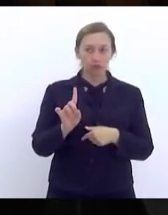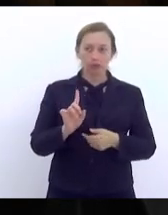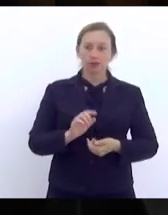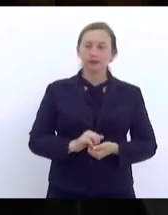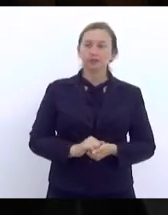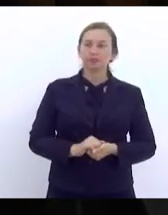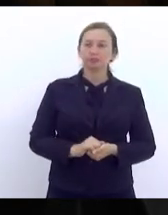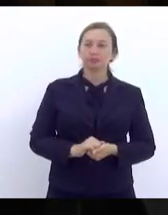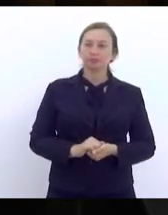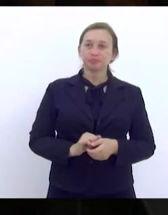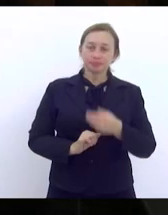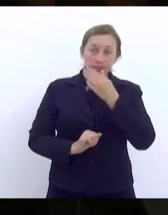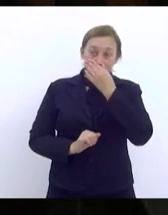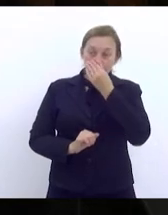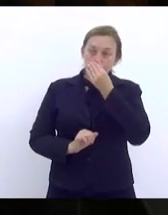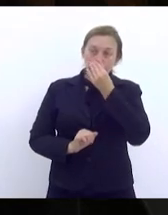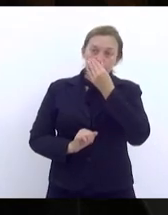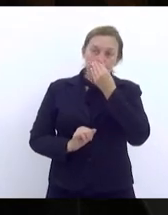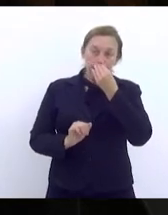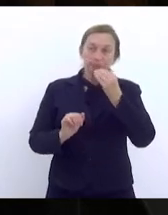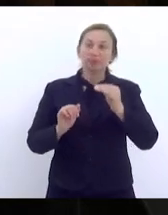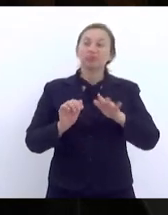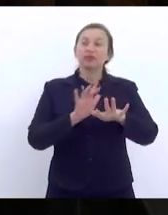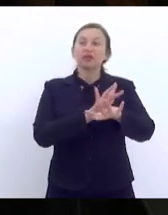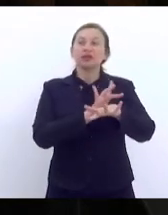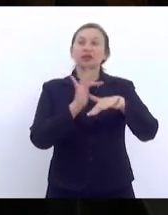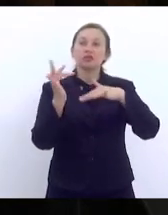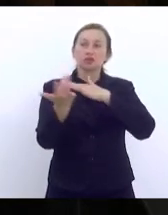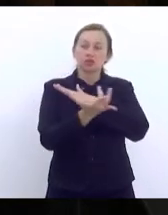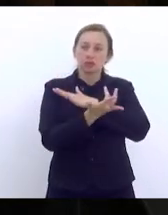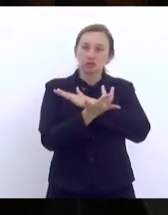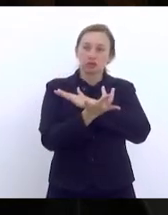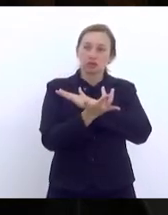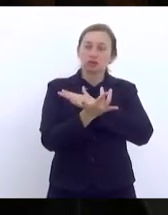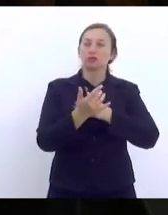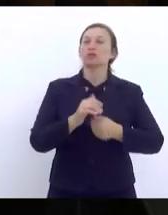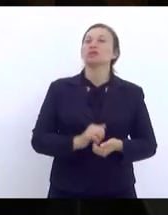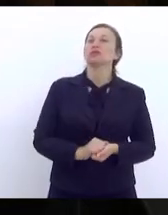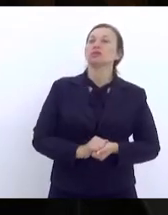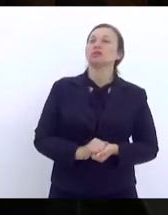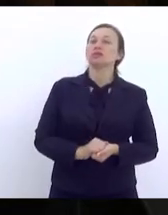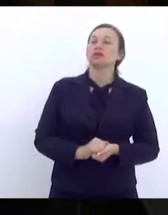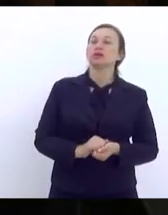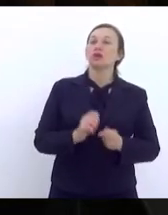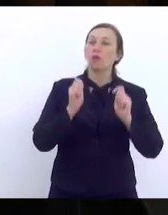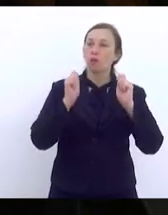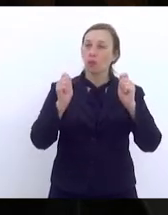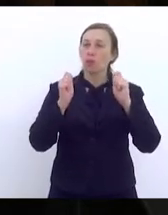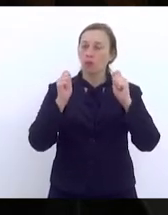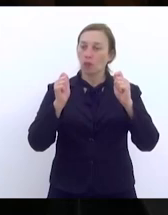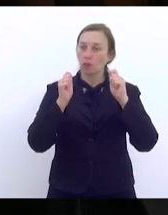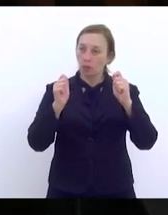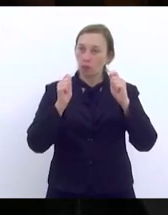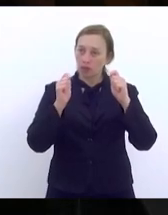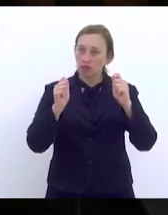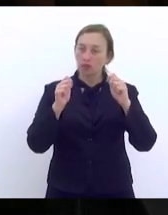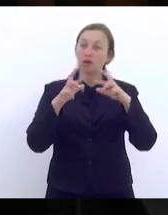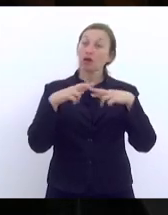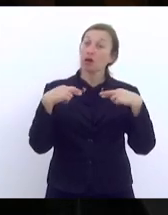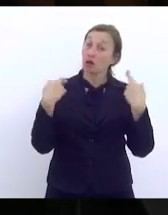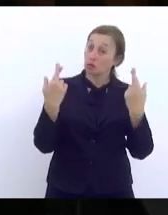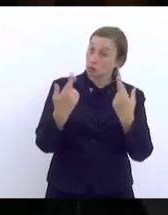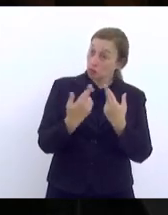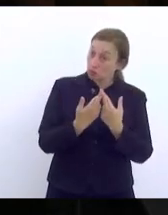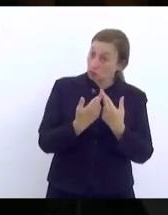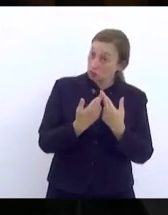faço campanha nas redes sociais faço campanha fazendo reuniões